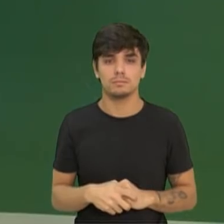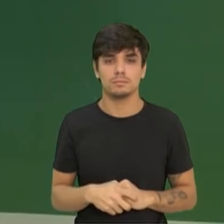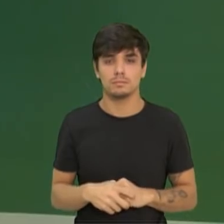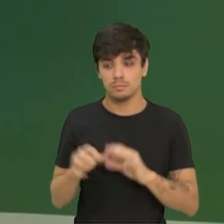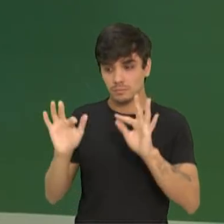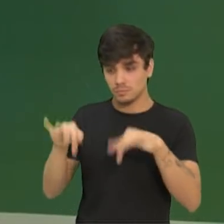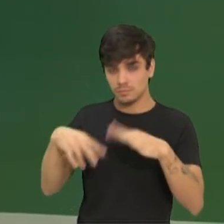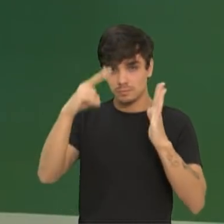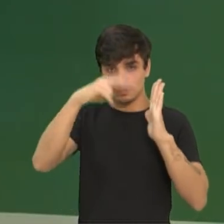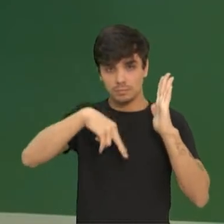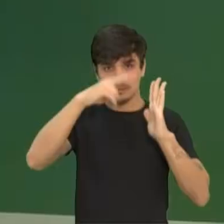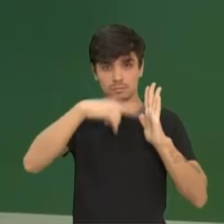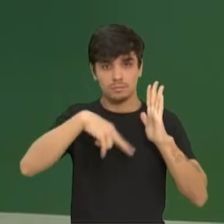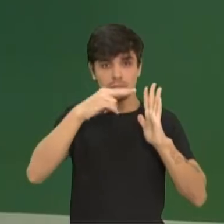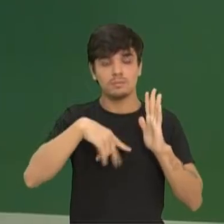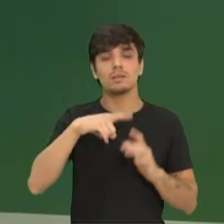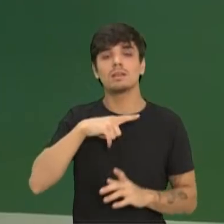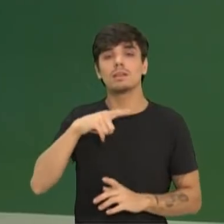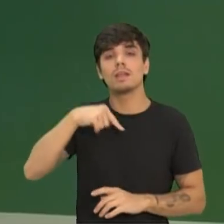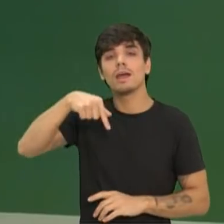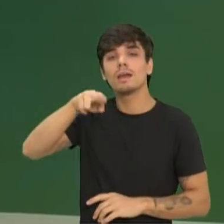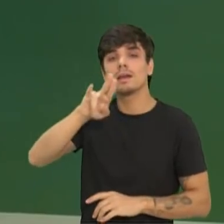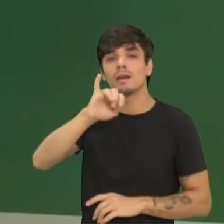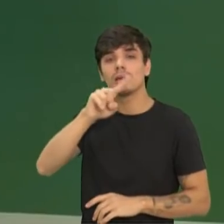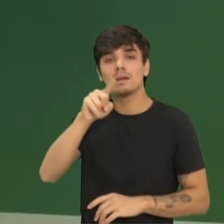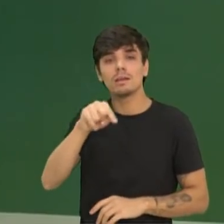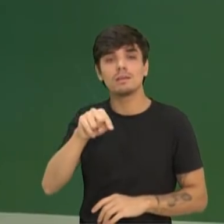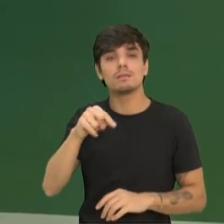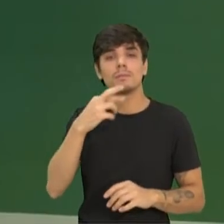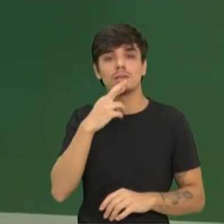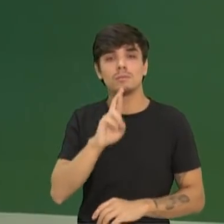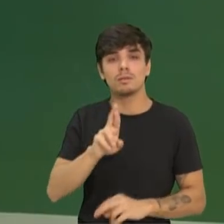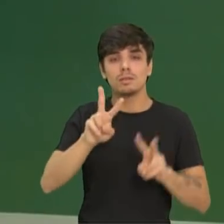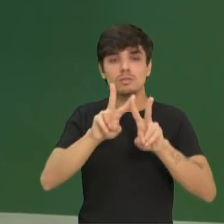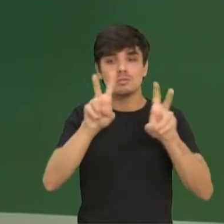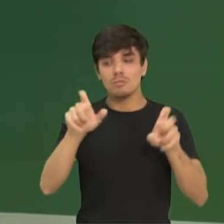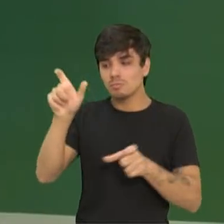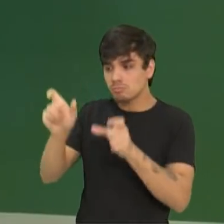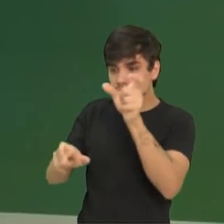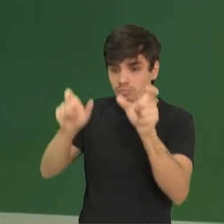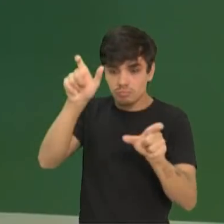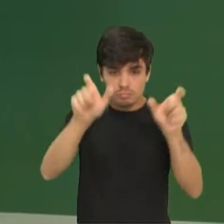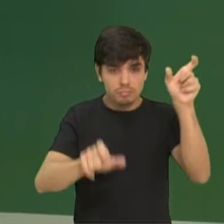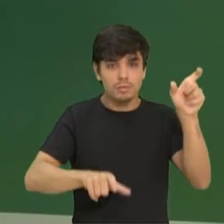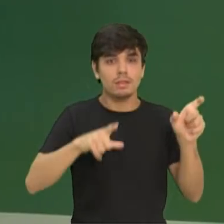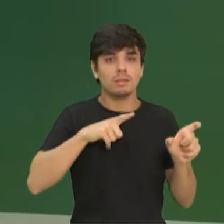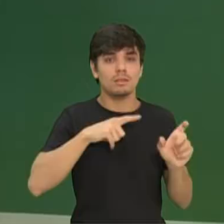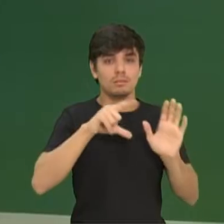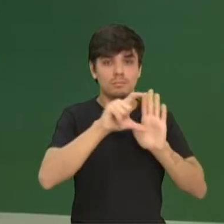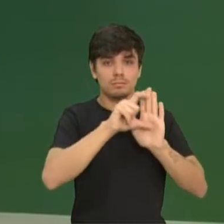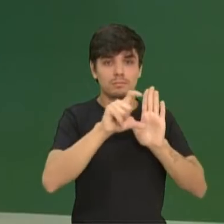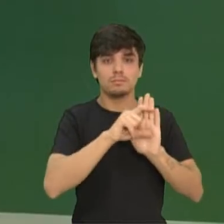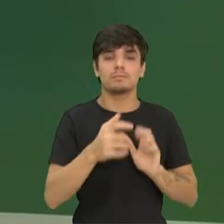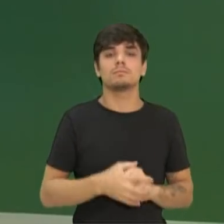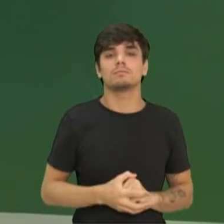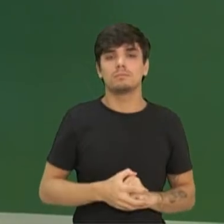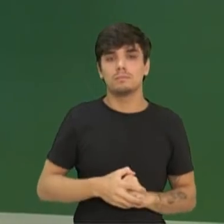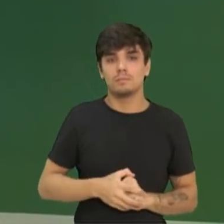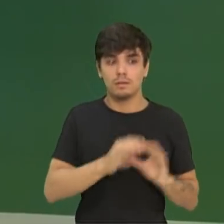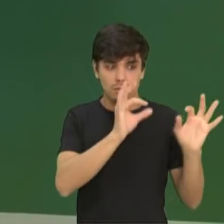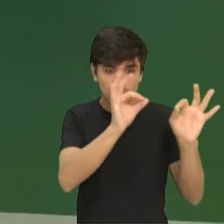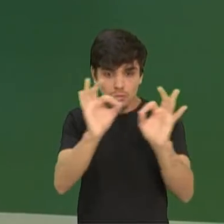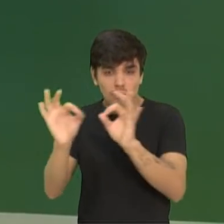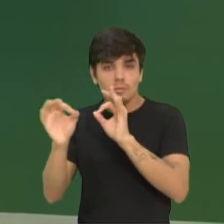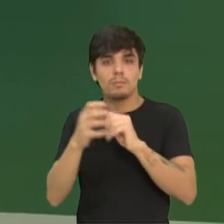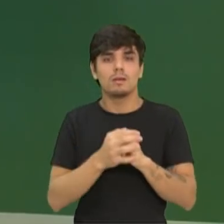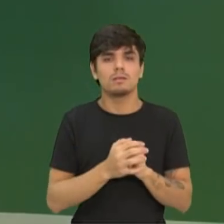Finalizamos a nossa leitura e já temos um quiz para responder a respeito dos personagens desse fragmento. Acompanhe.